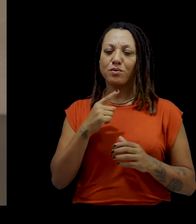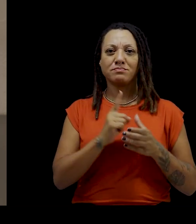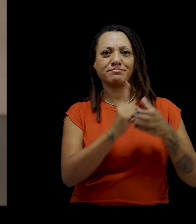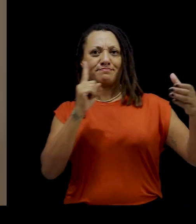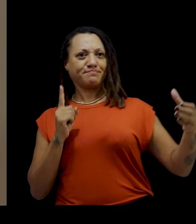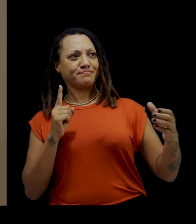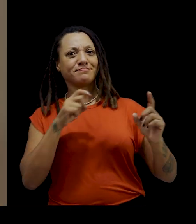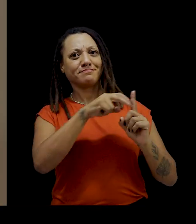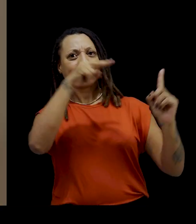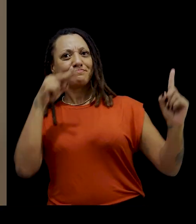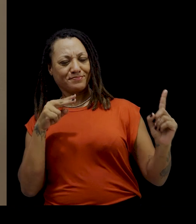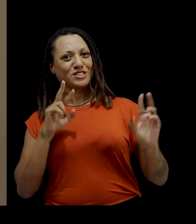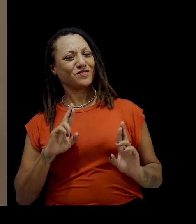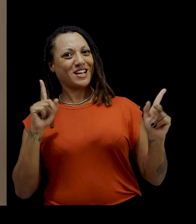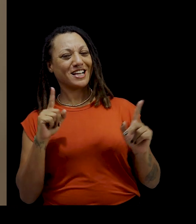foi tentar olhar para